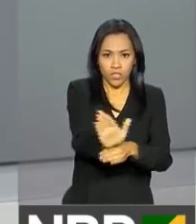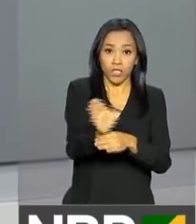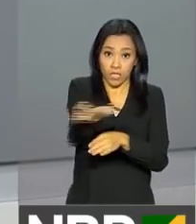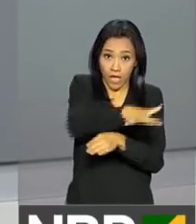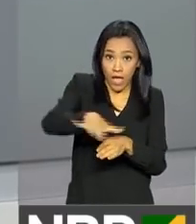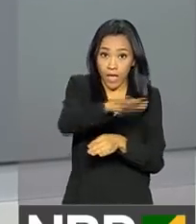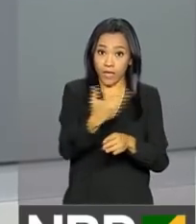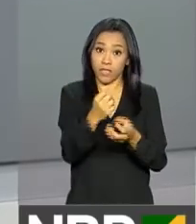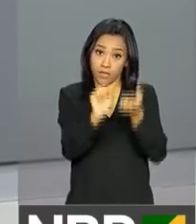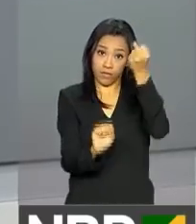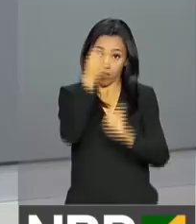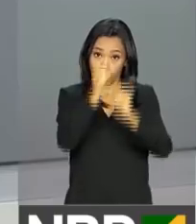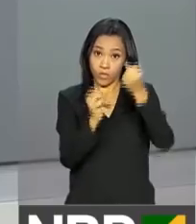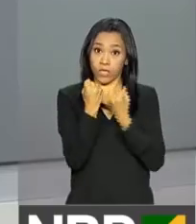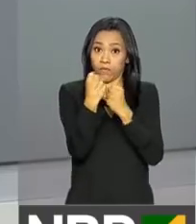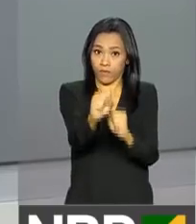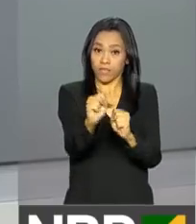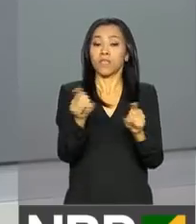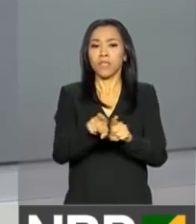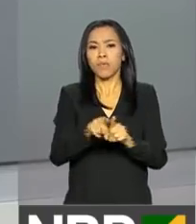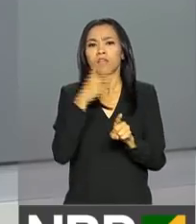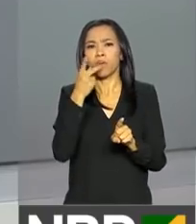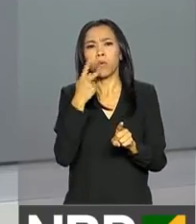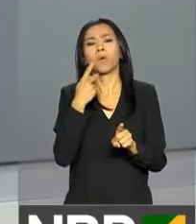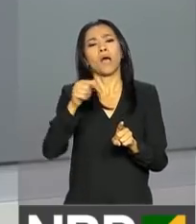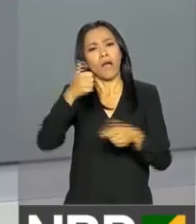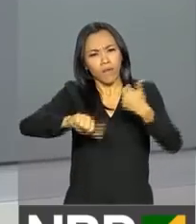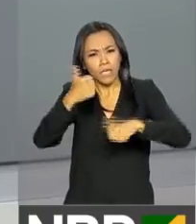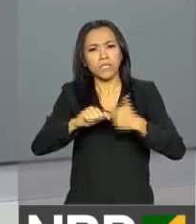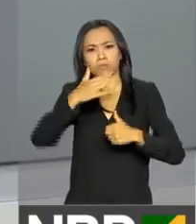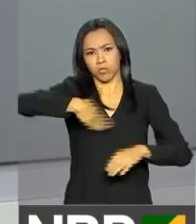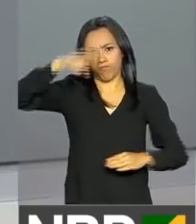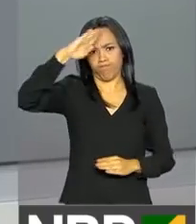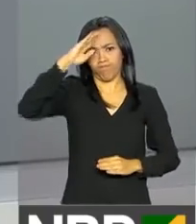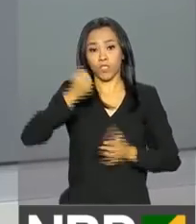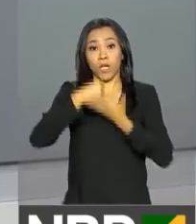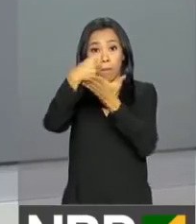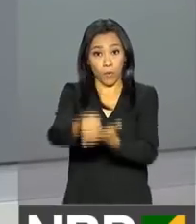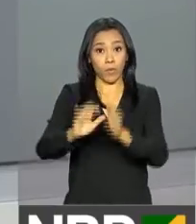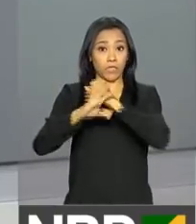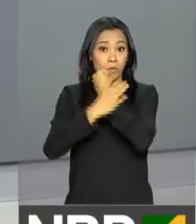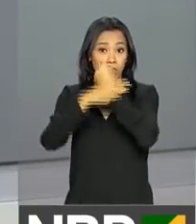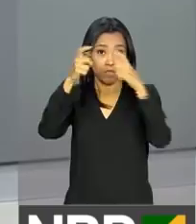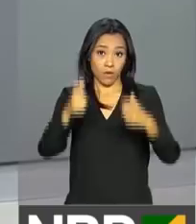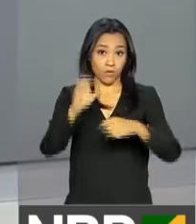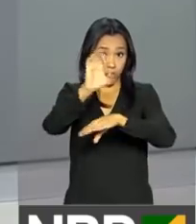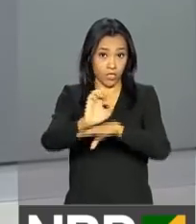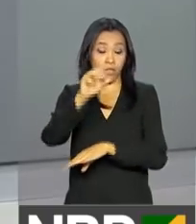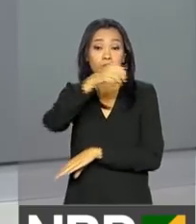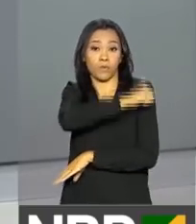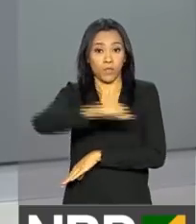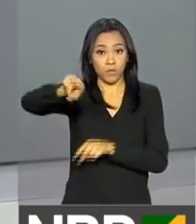nacional raul jungmann avaliou ainda a participação dos militares em operações de apoio à segurança como no rio de janeiro no espírito santo